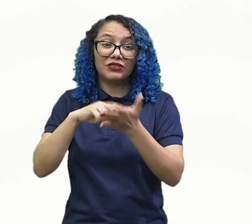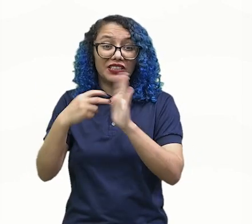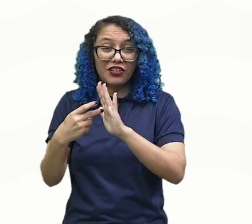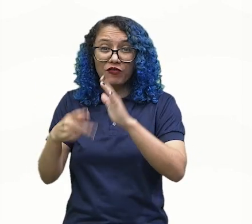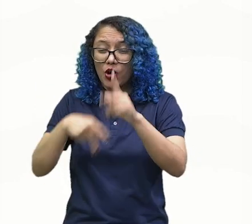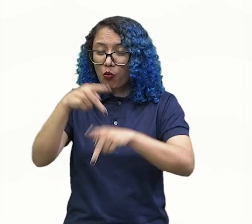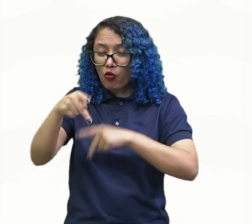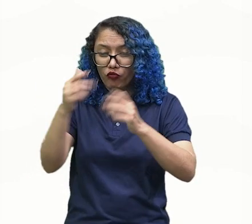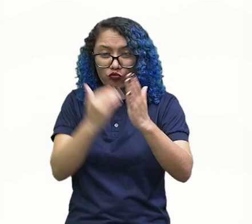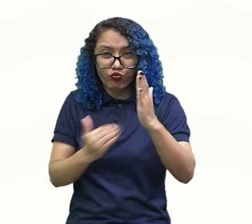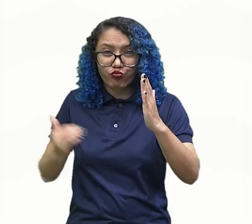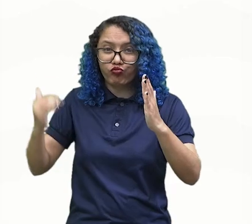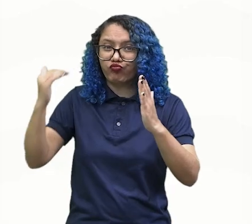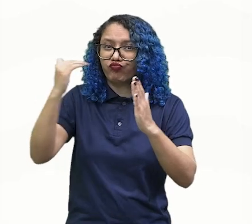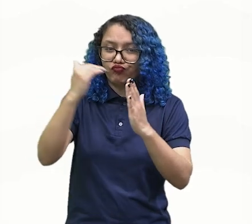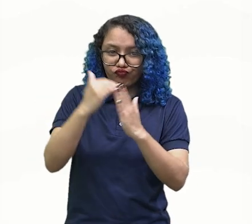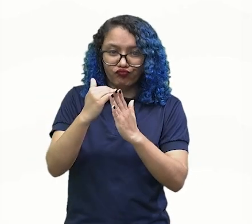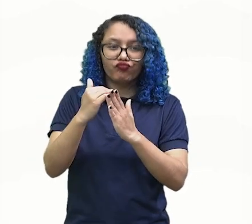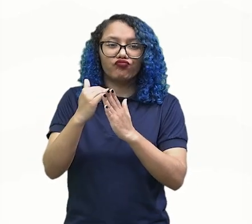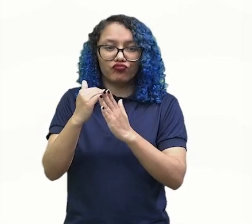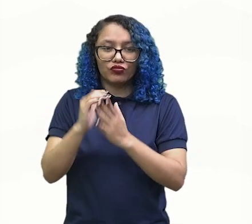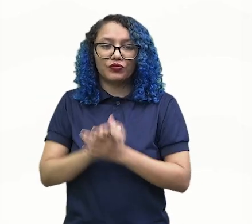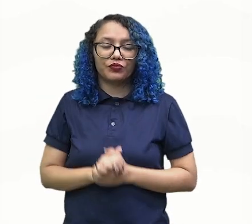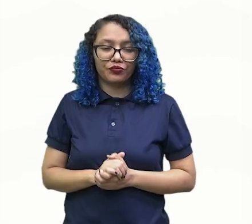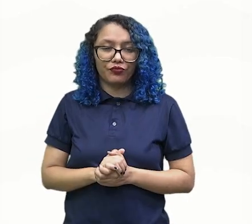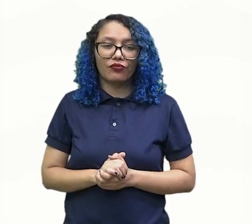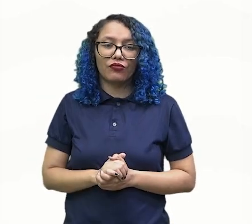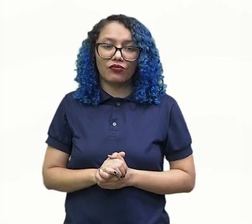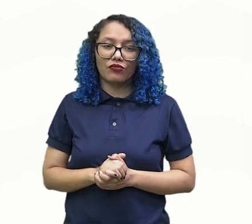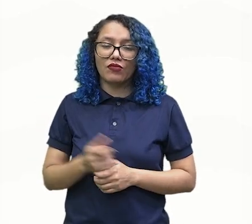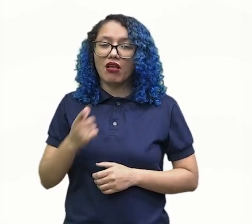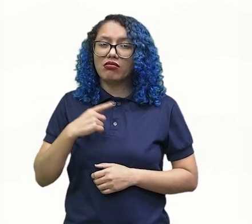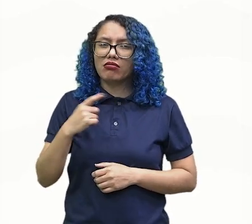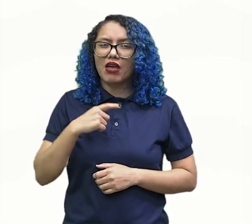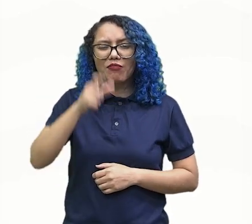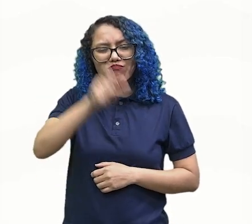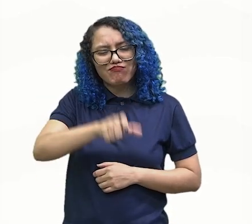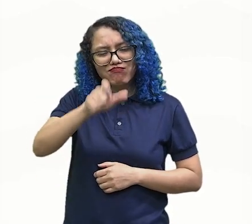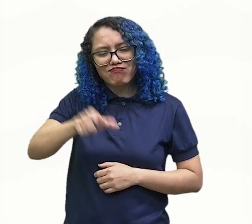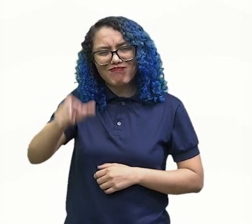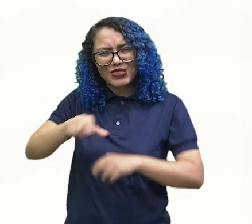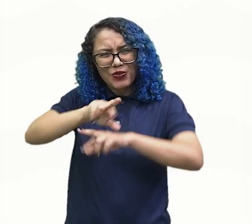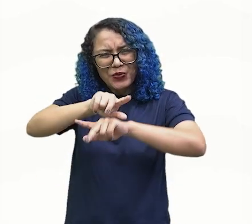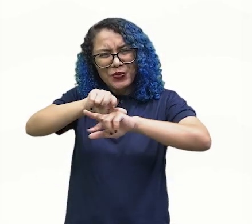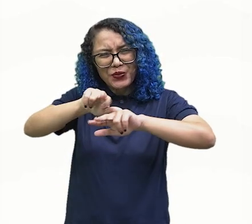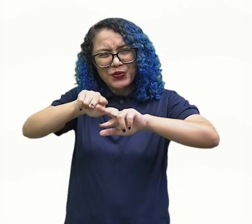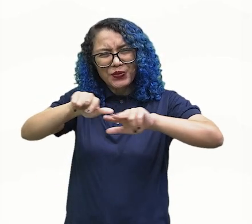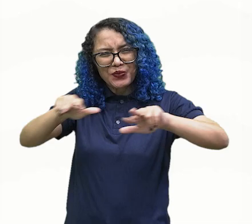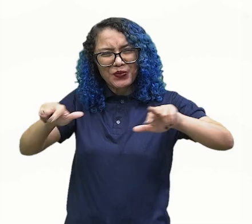população absoluta, com uma grande quantidade de